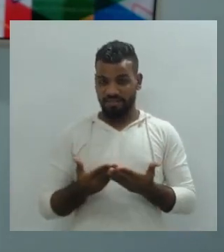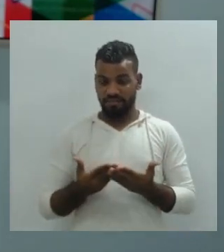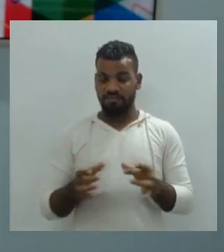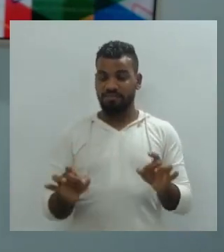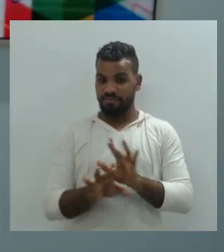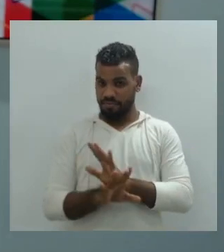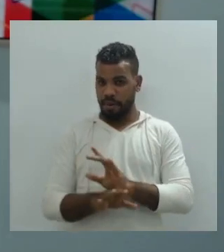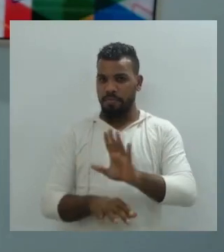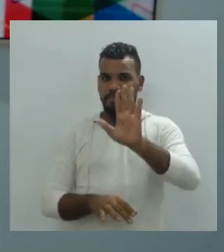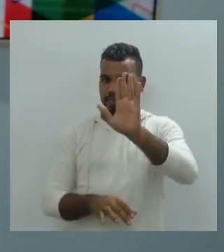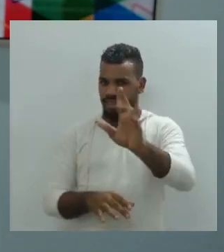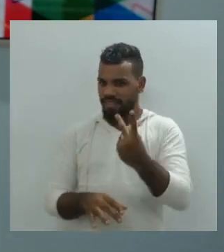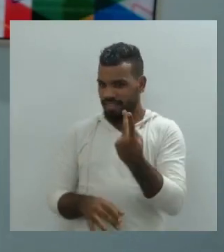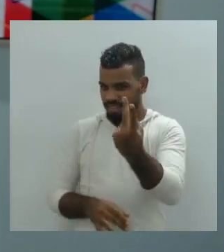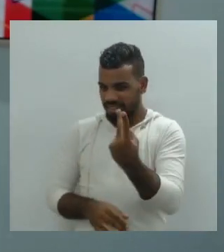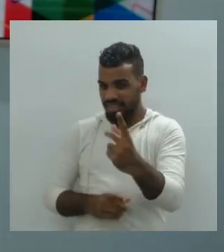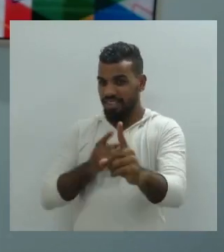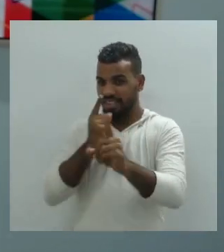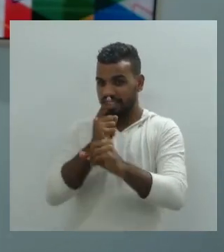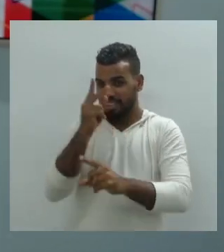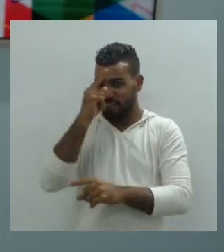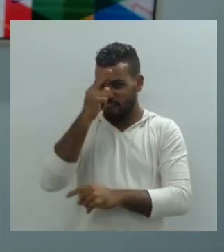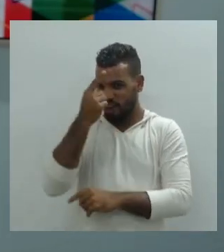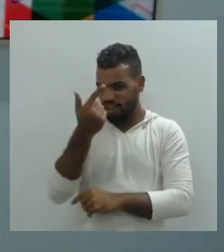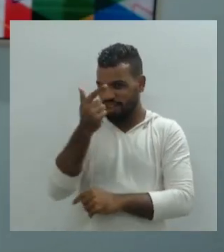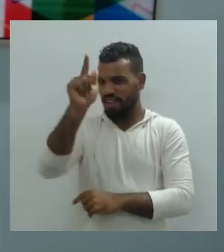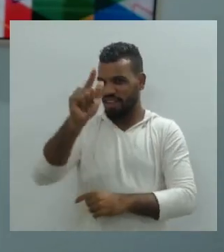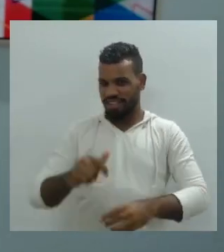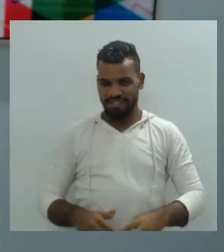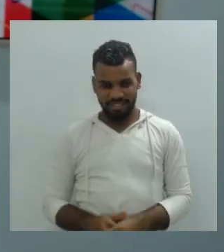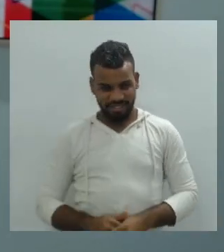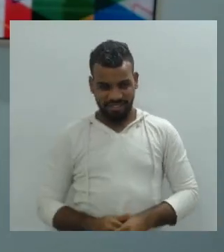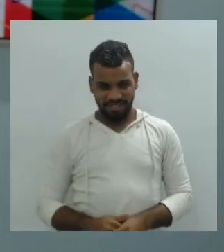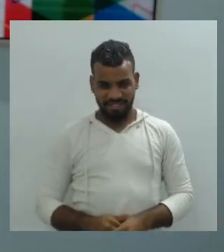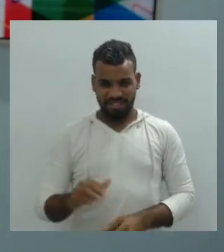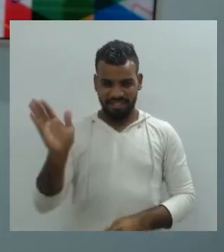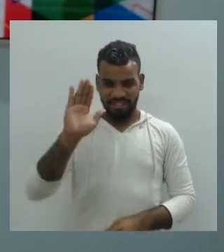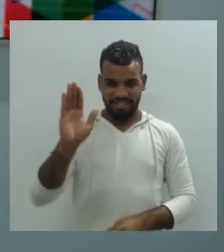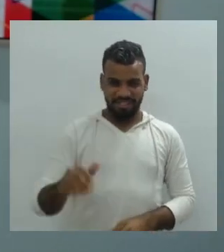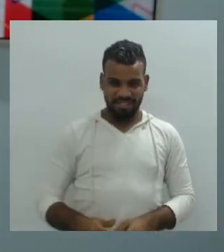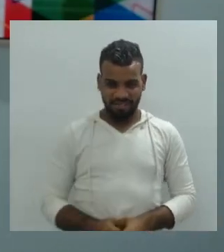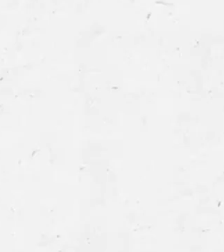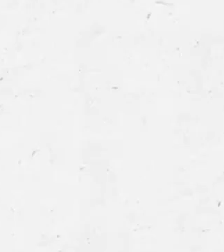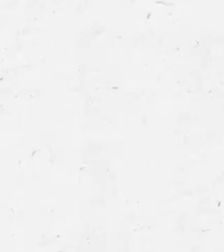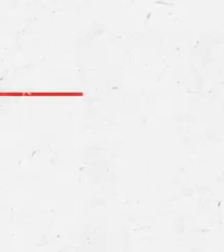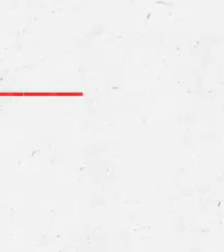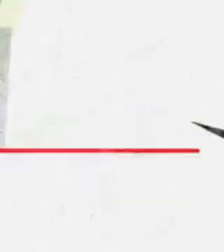encerra, mas eu e você nos encontramos numa outra história. Até breve!